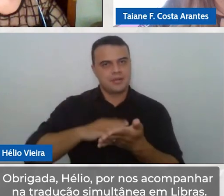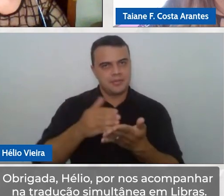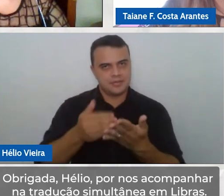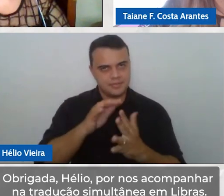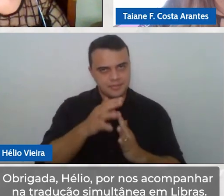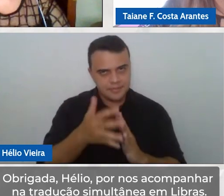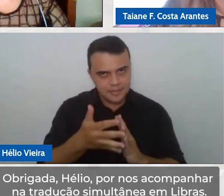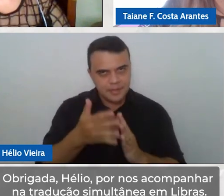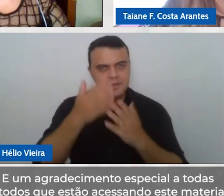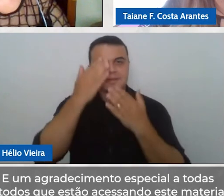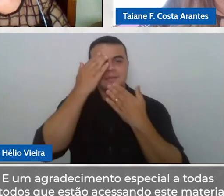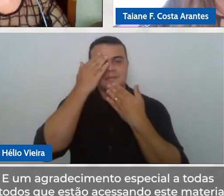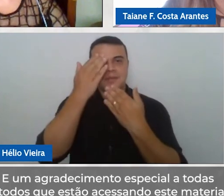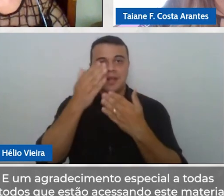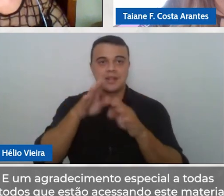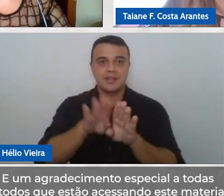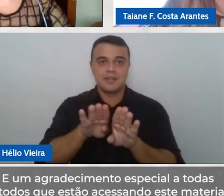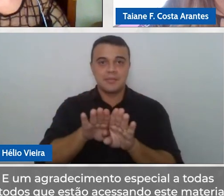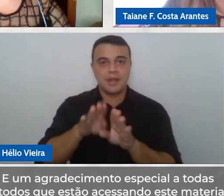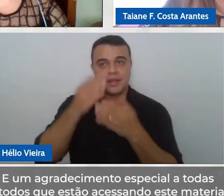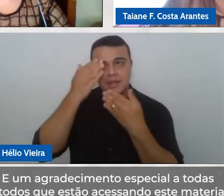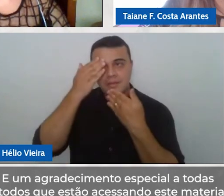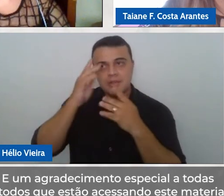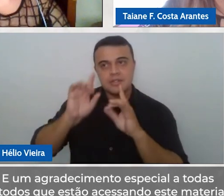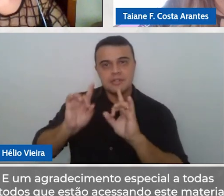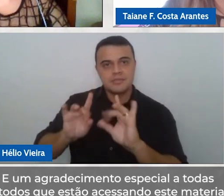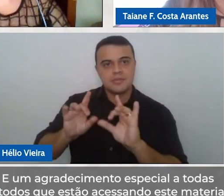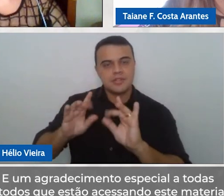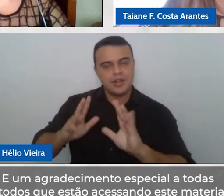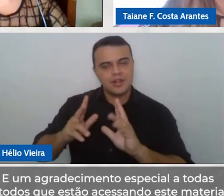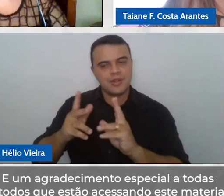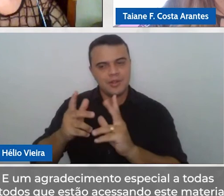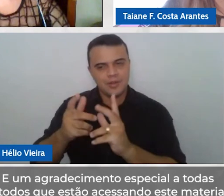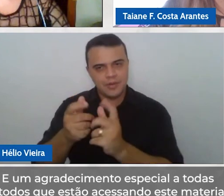em Libras. E um agradecimento especial